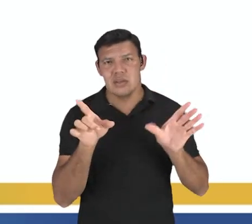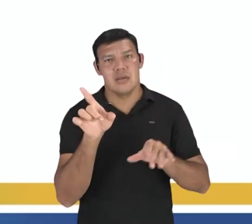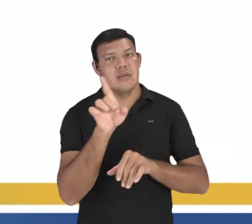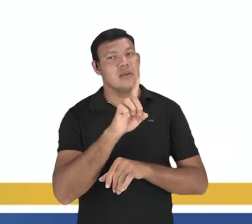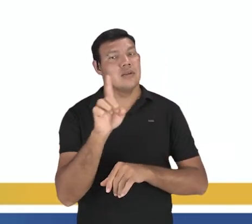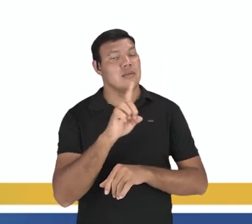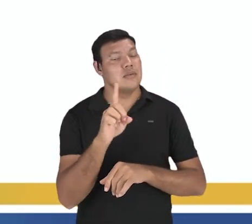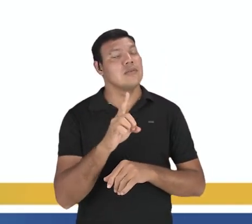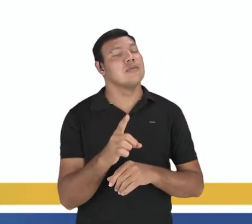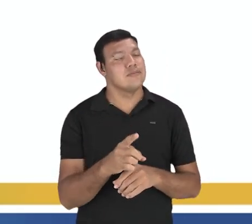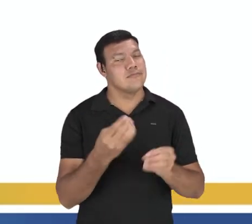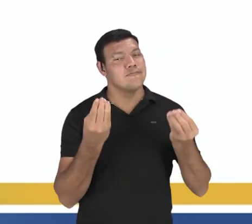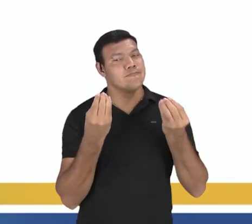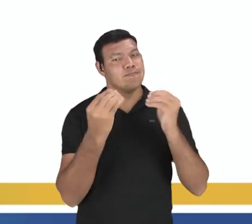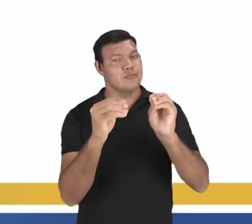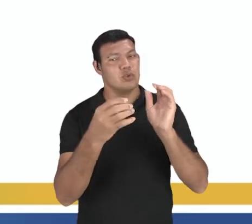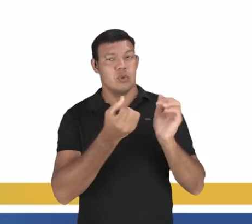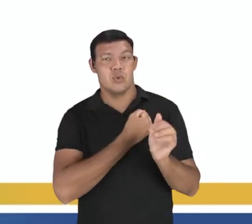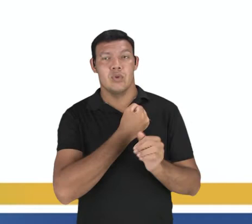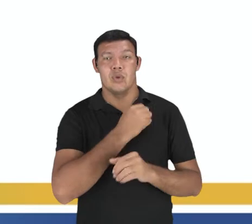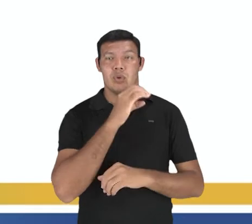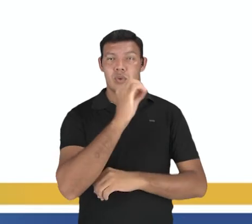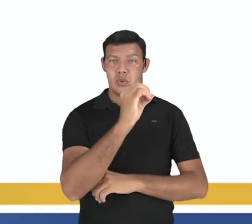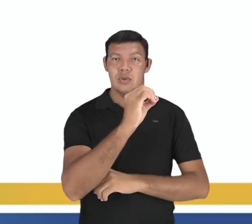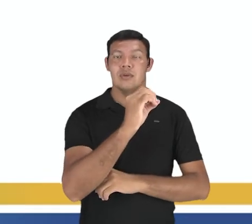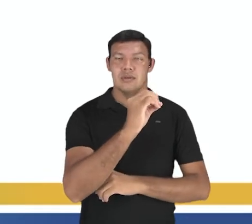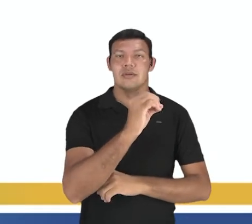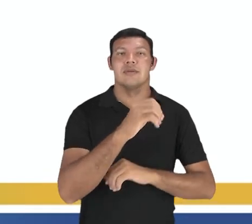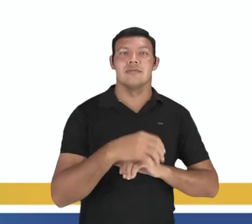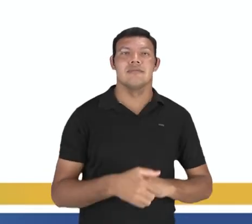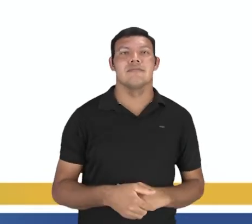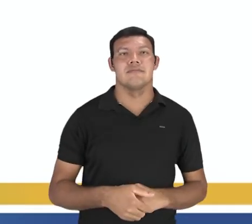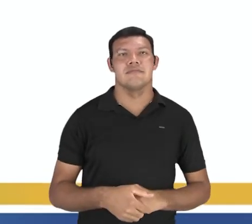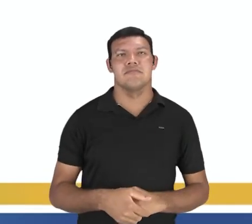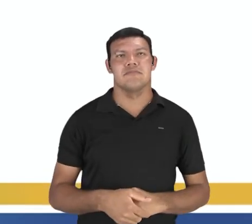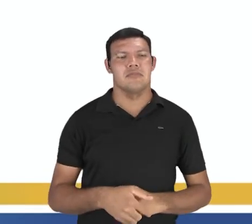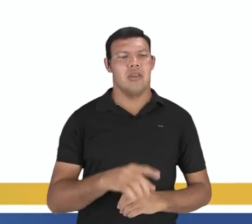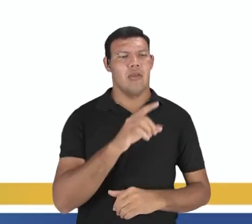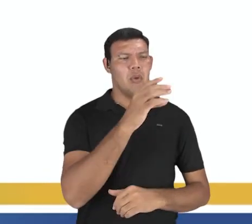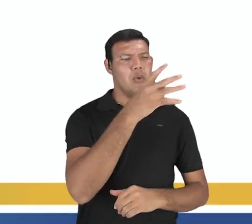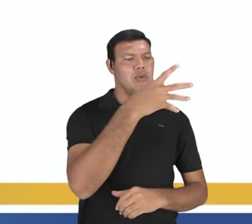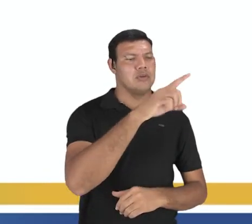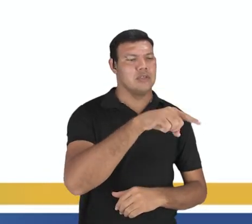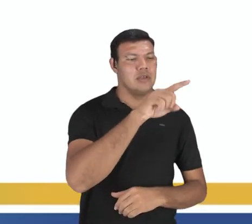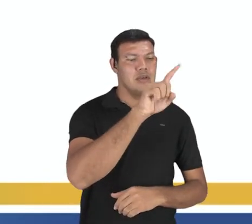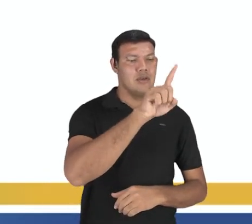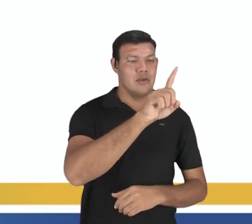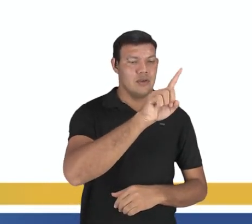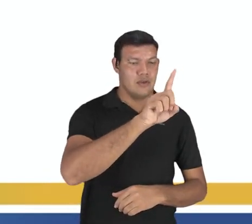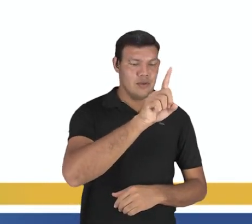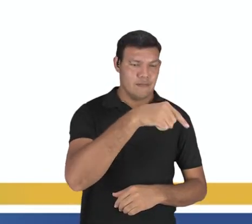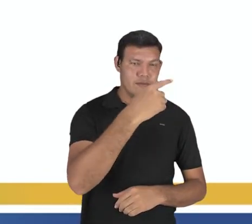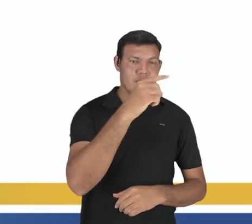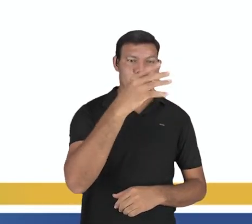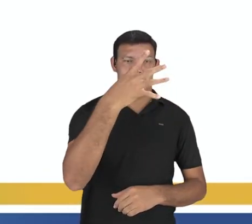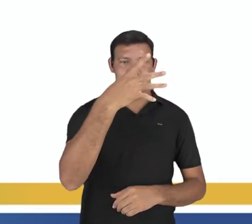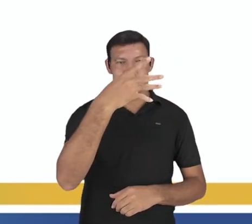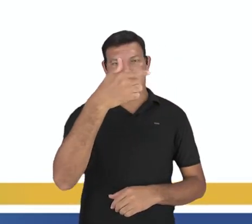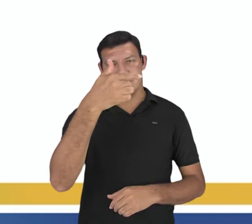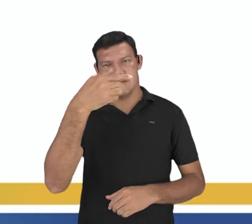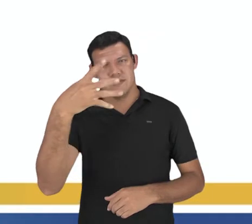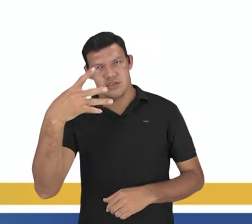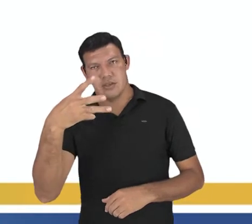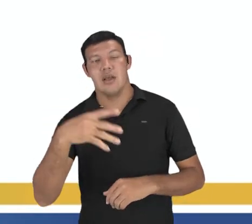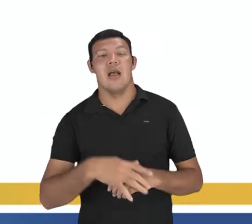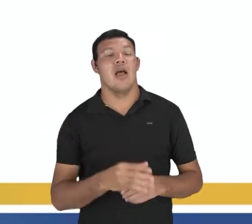Então o que eu vou fazer Edson não zero na frente dela para que ela não fica ali solta então mandei três com a gente para a esquerda e